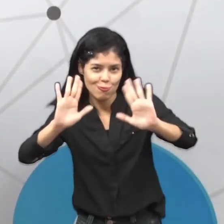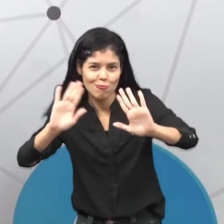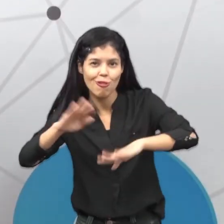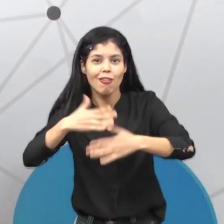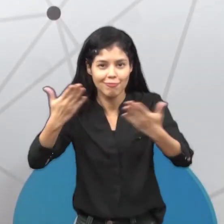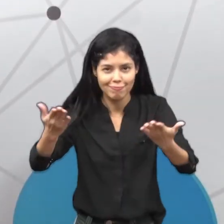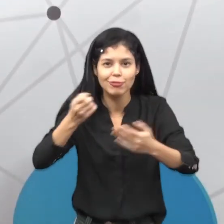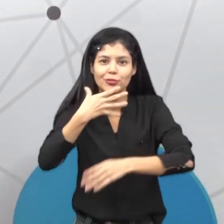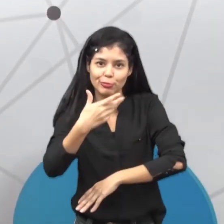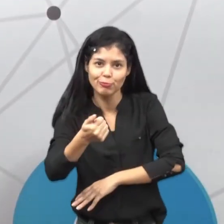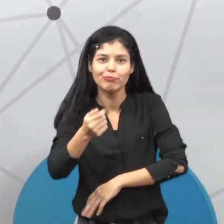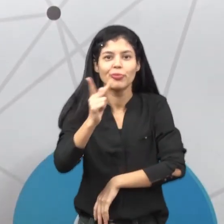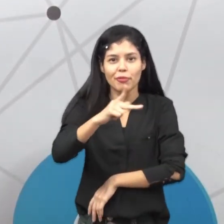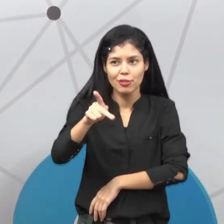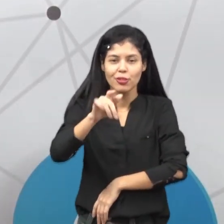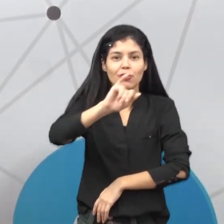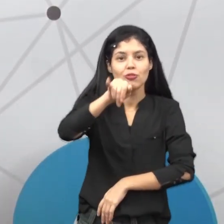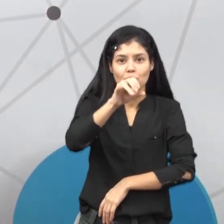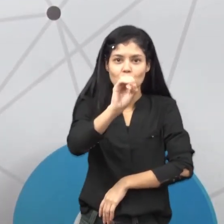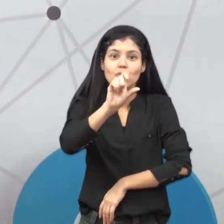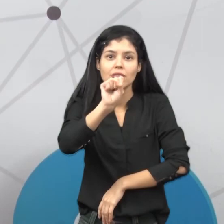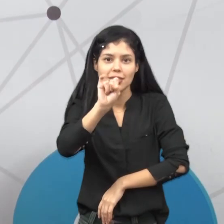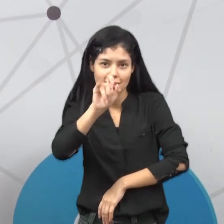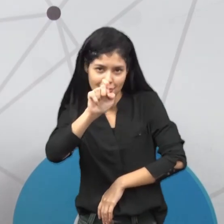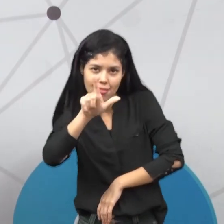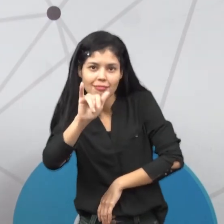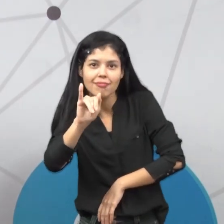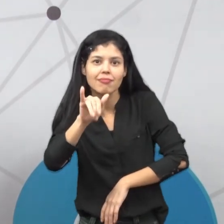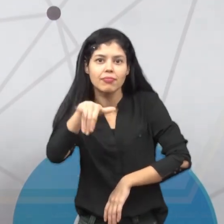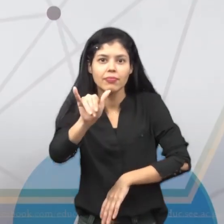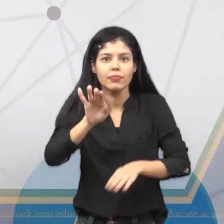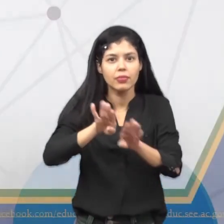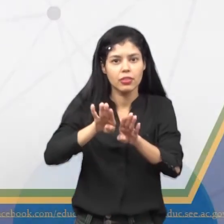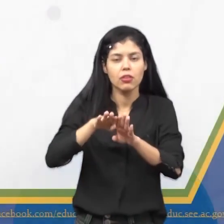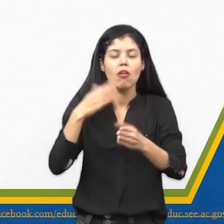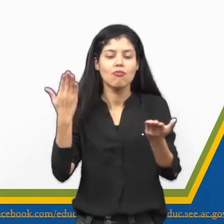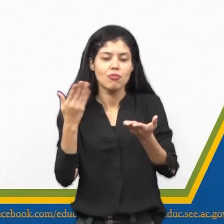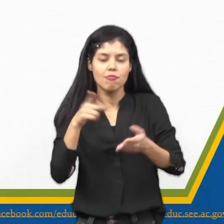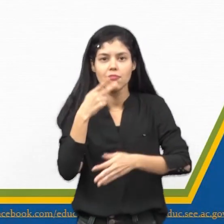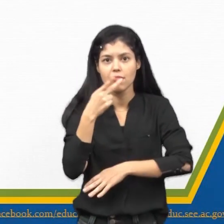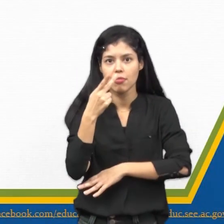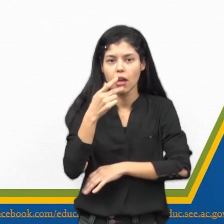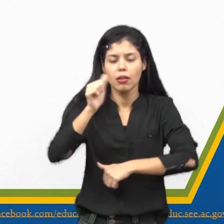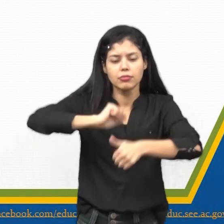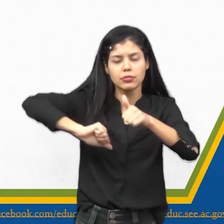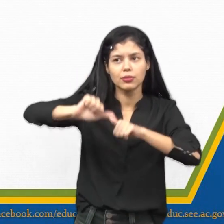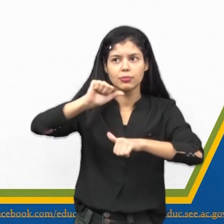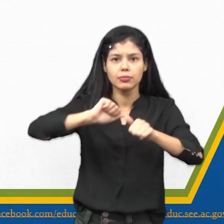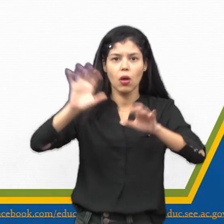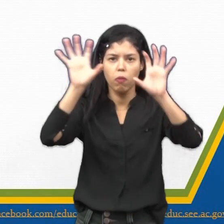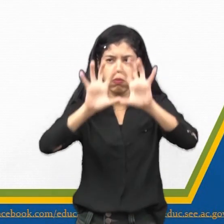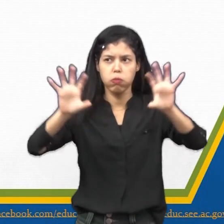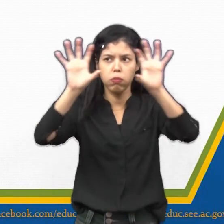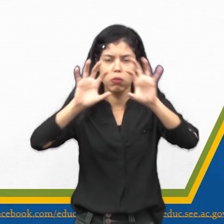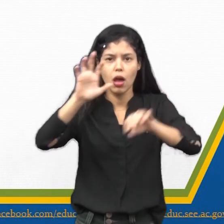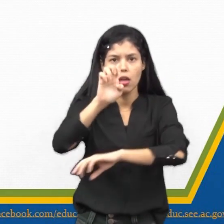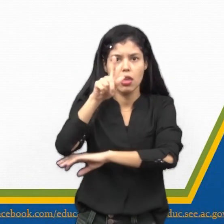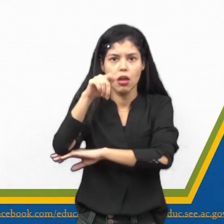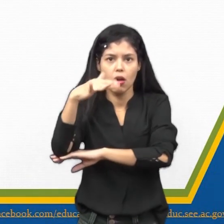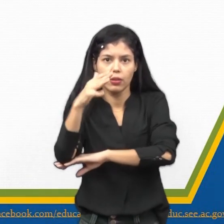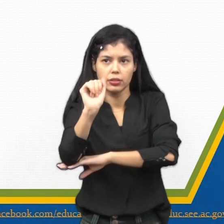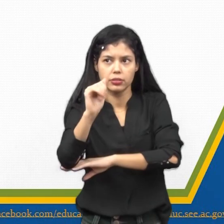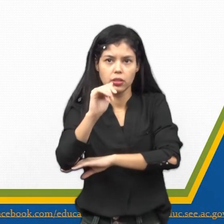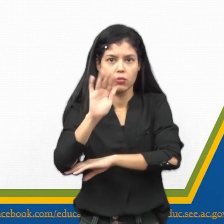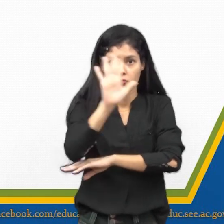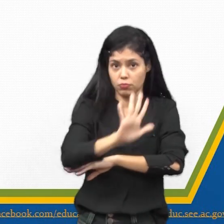Olá pessoal, tudo bem? Eu sou o professor Jocilei e hoje nós vamos falar sobre as transformações gasosas e equação